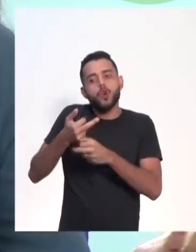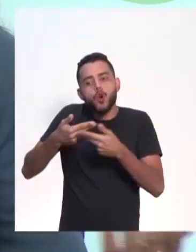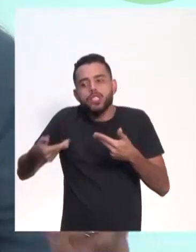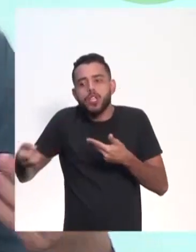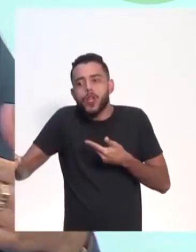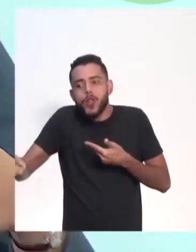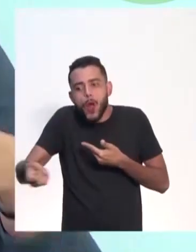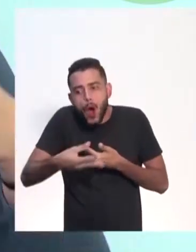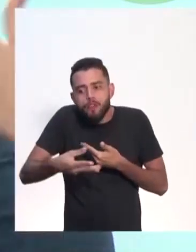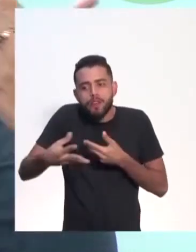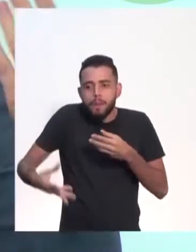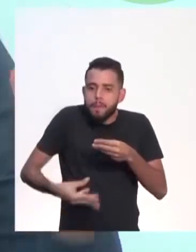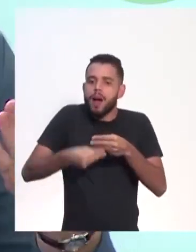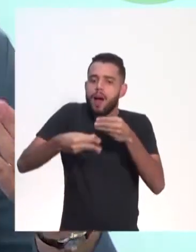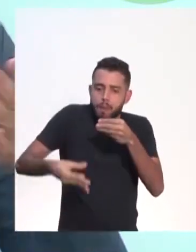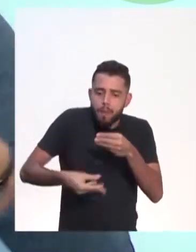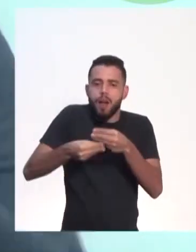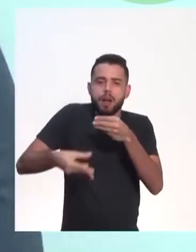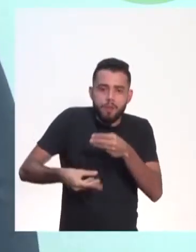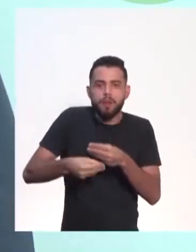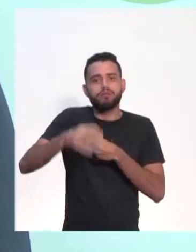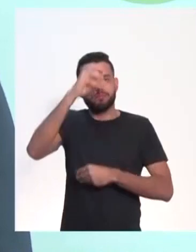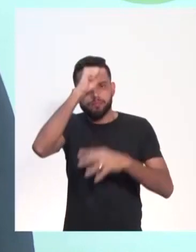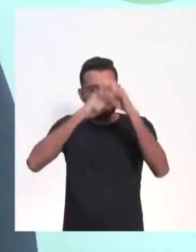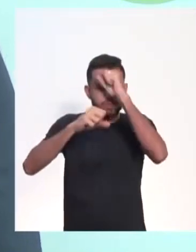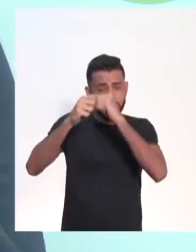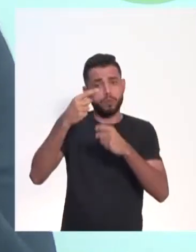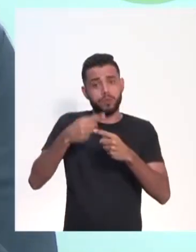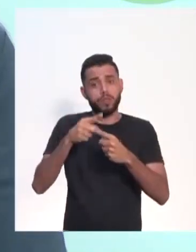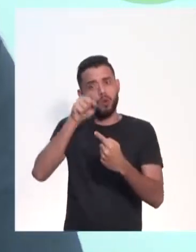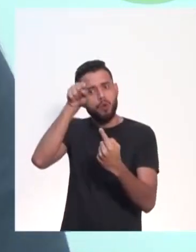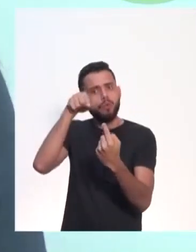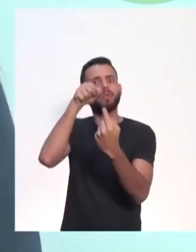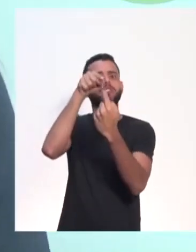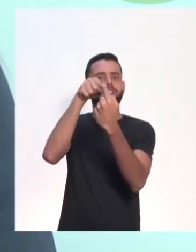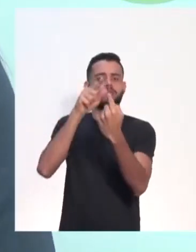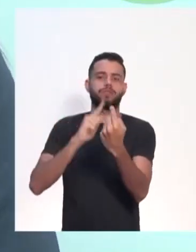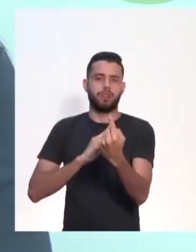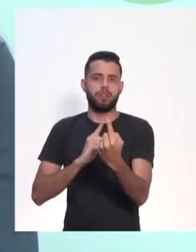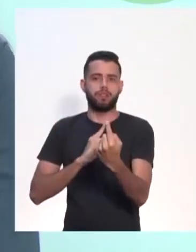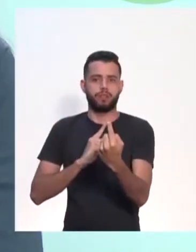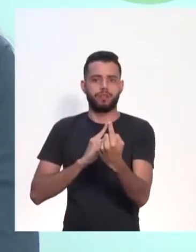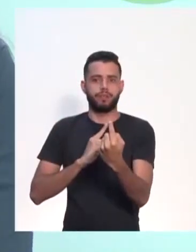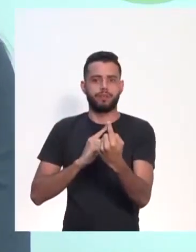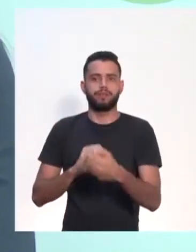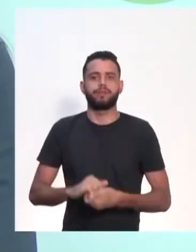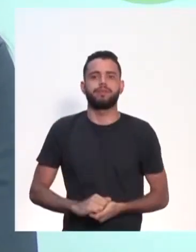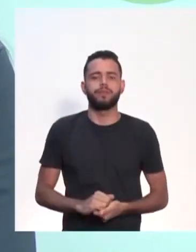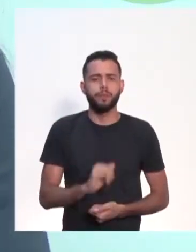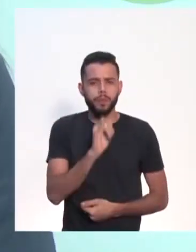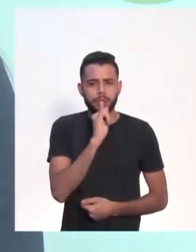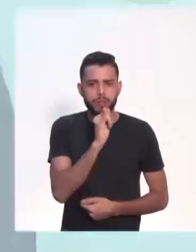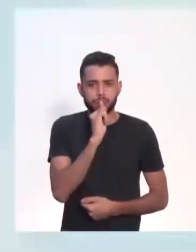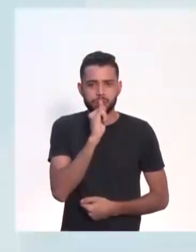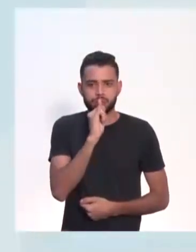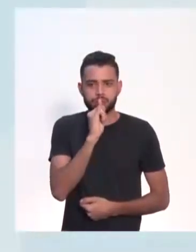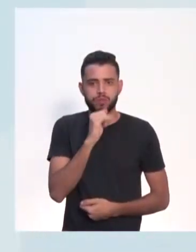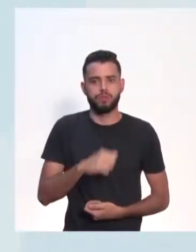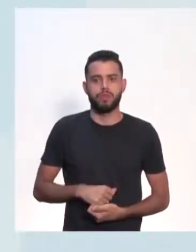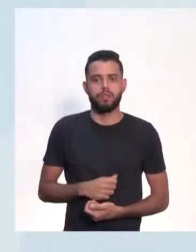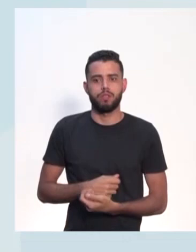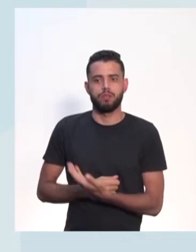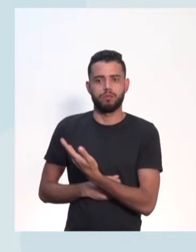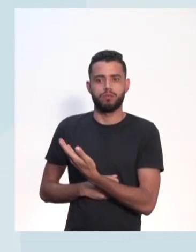quer aprender, que a gente quer atingir um objetivo. Então, por um exemplo, quando a gente olha para a imagem do slide e